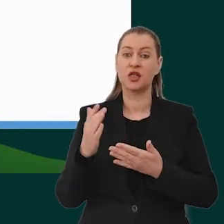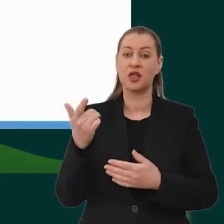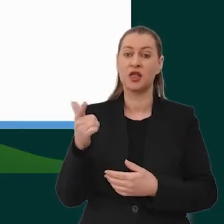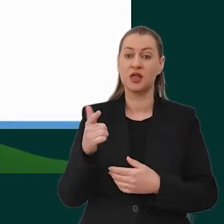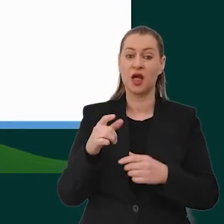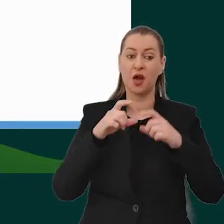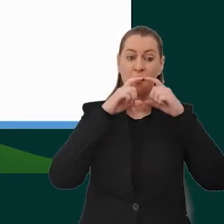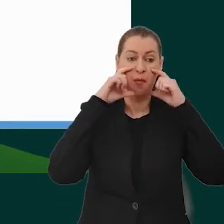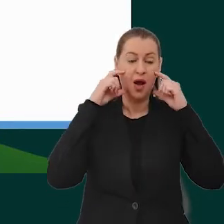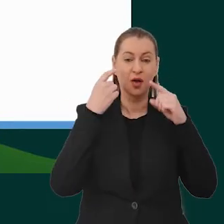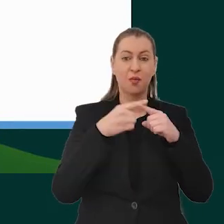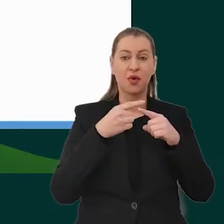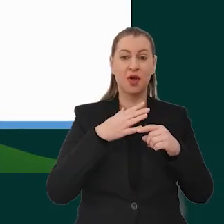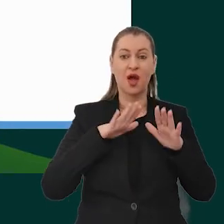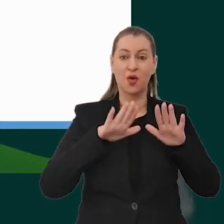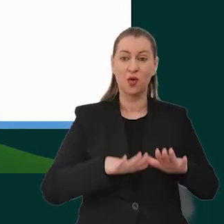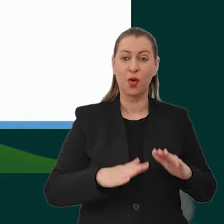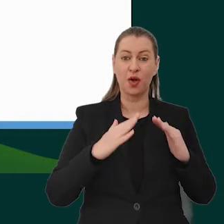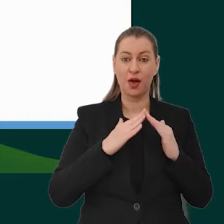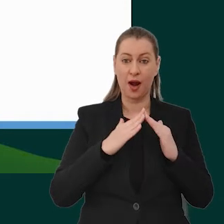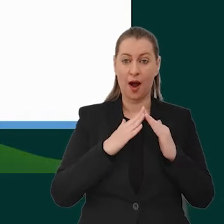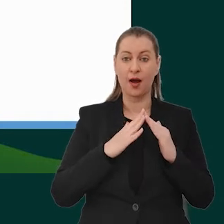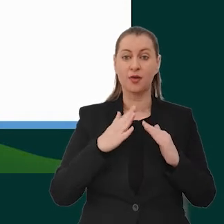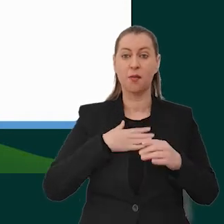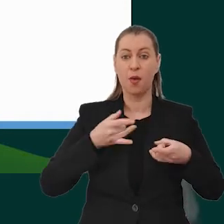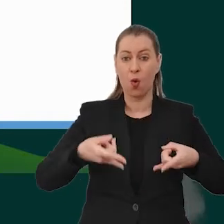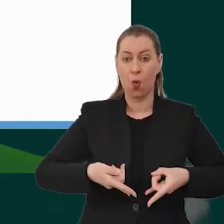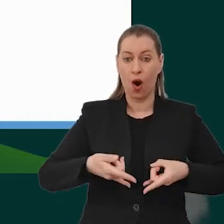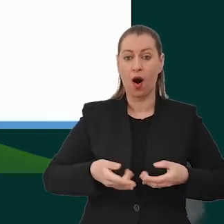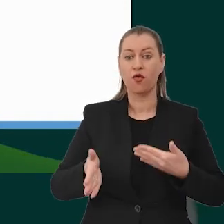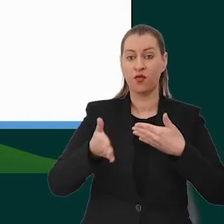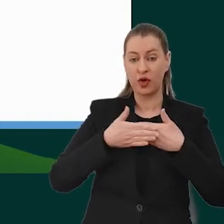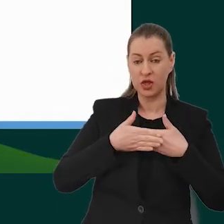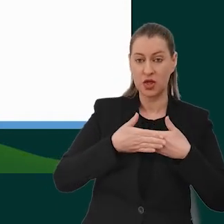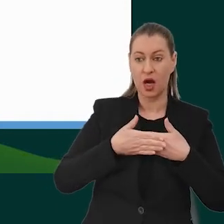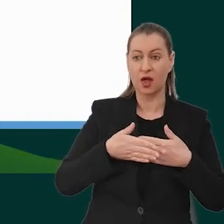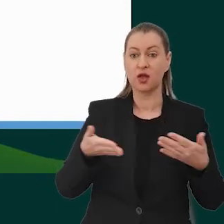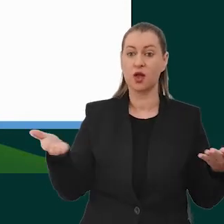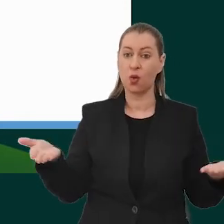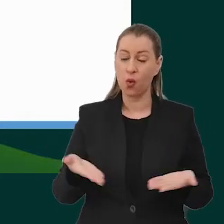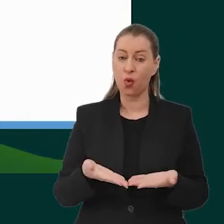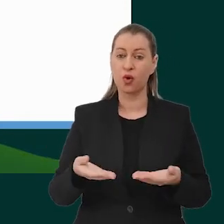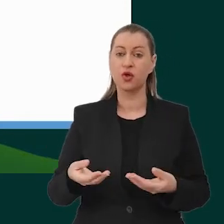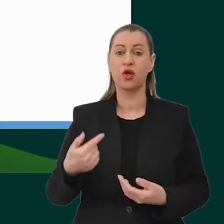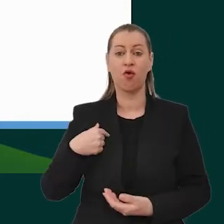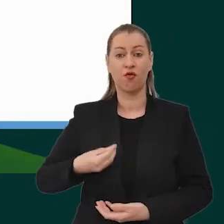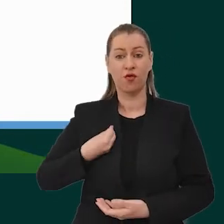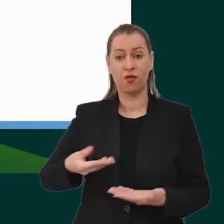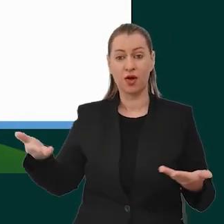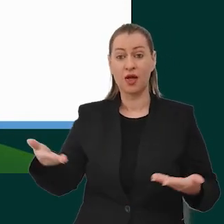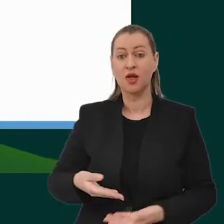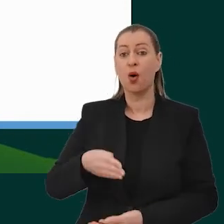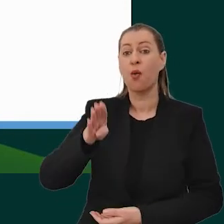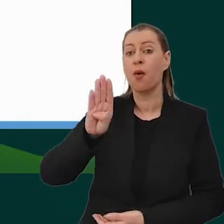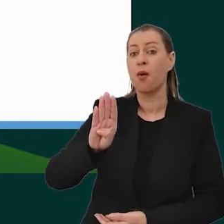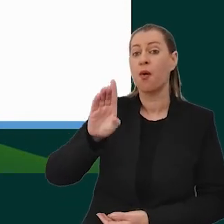no meu quarto fechado. Hoje eu não estou no meu quarto, então estamos aqui. Então, Blanda, é contigo